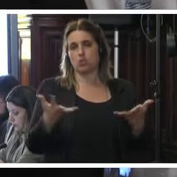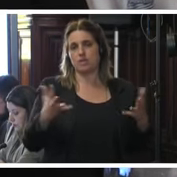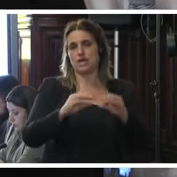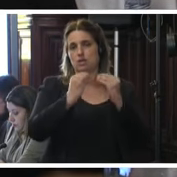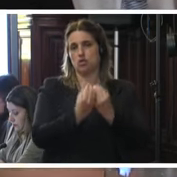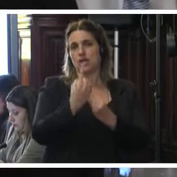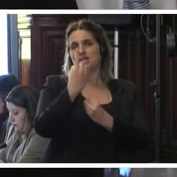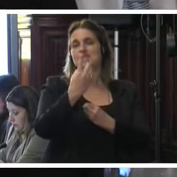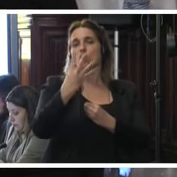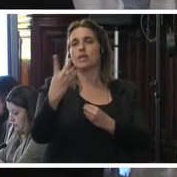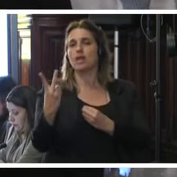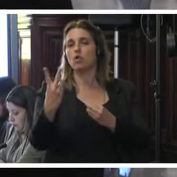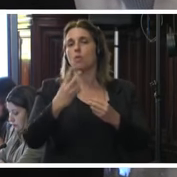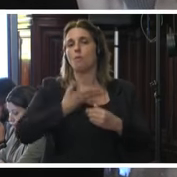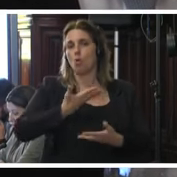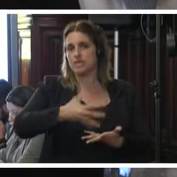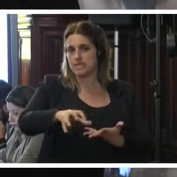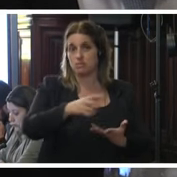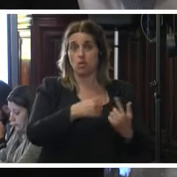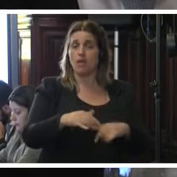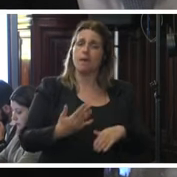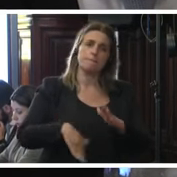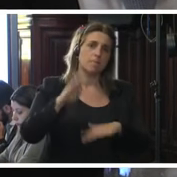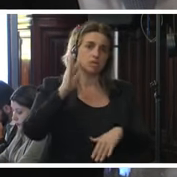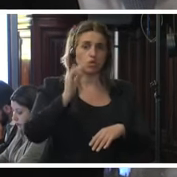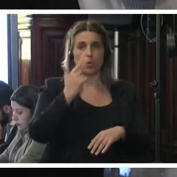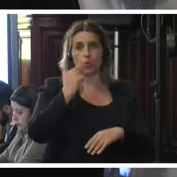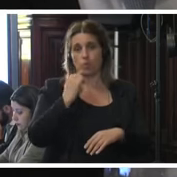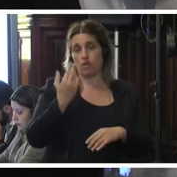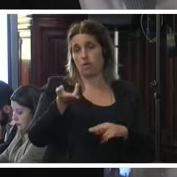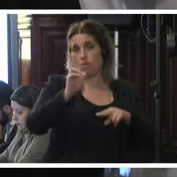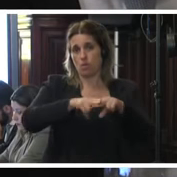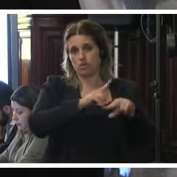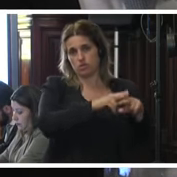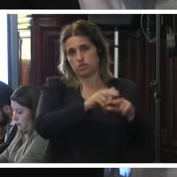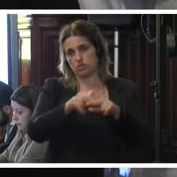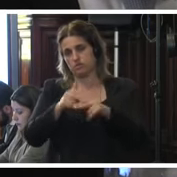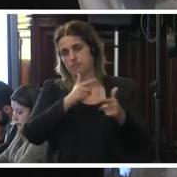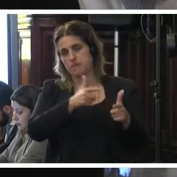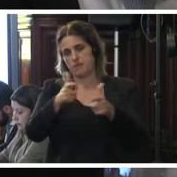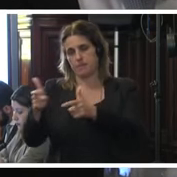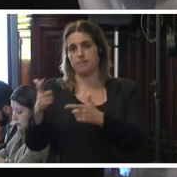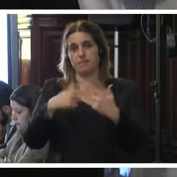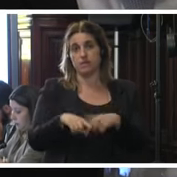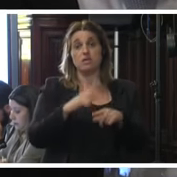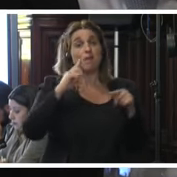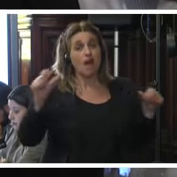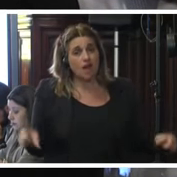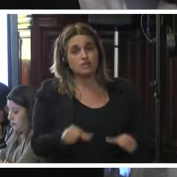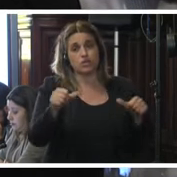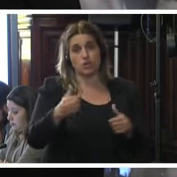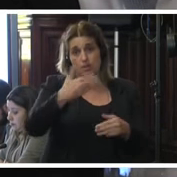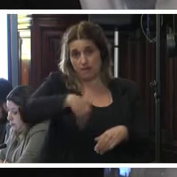onde há maiores índices de homicídios e planejamento das ações para os anos, para o biênio de 2017